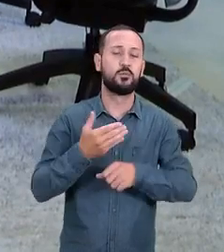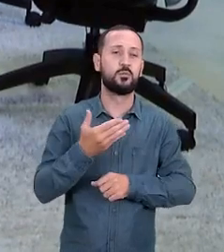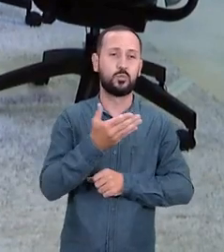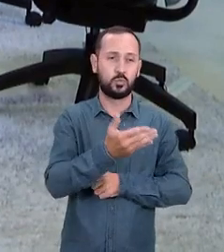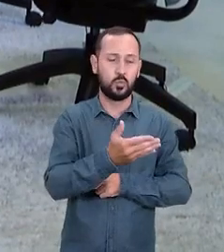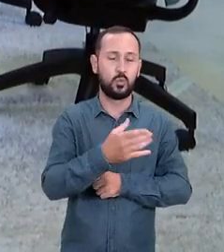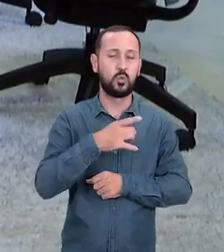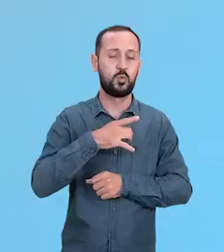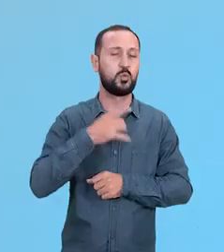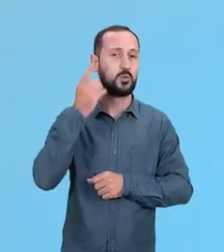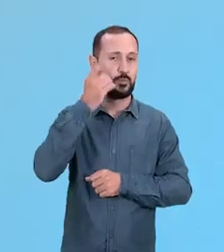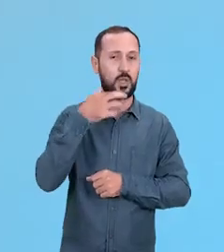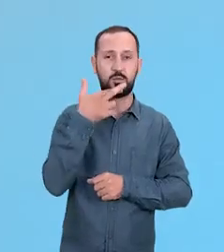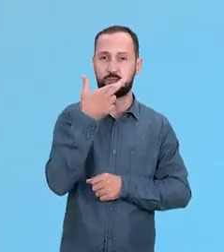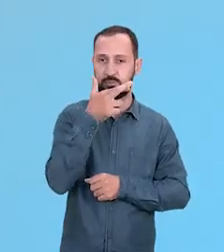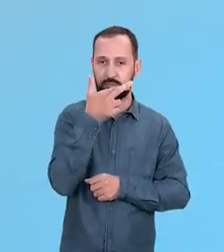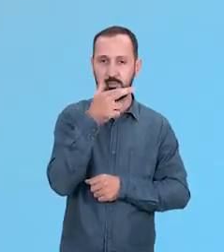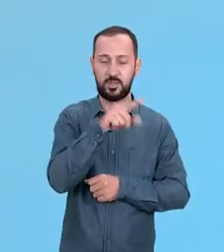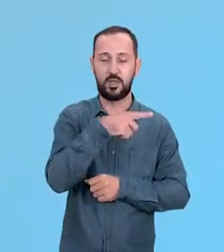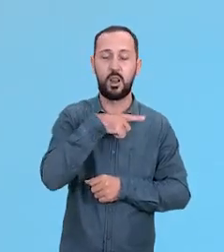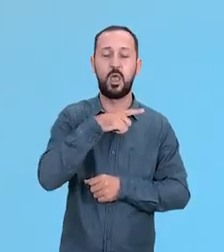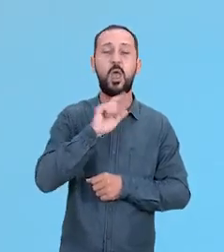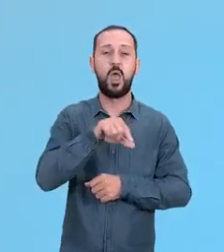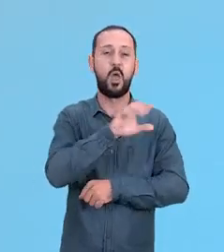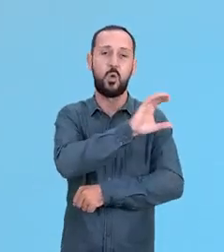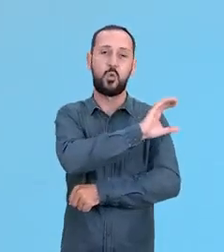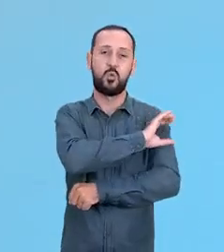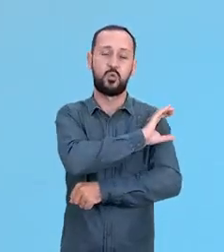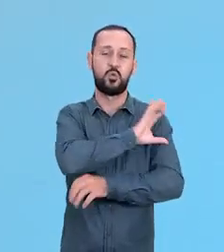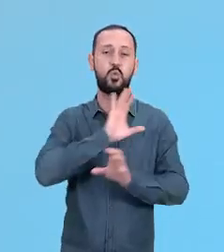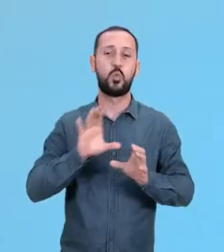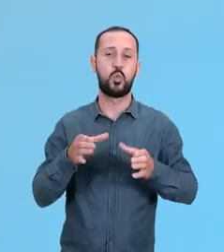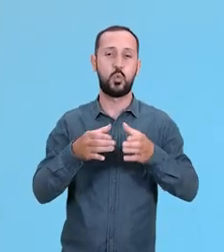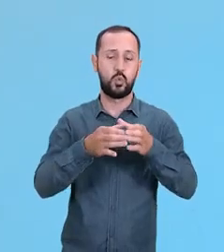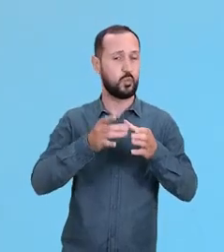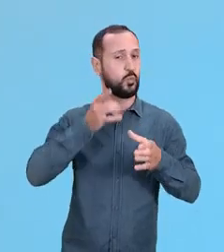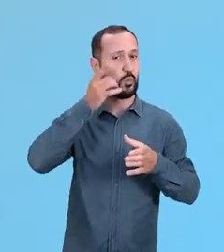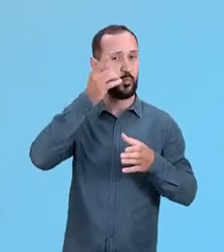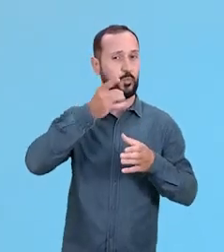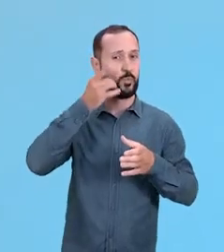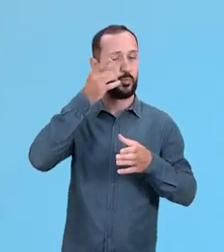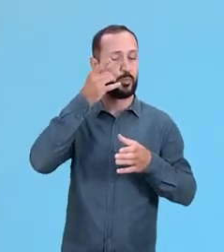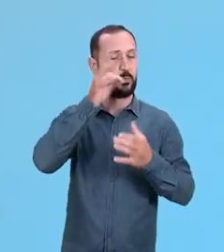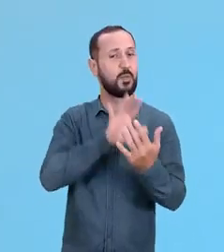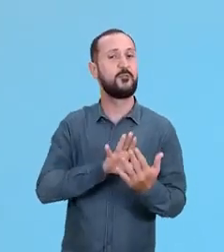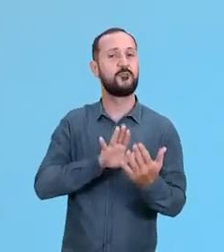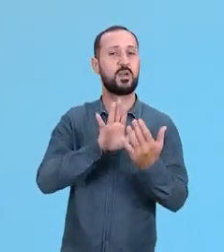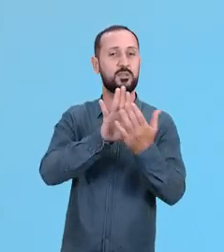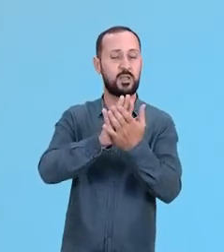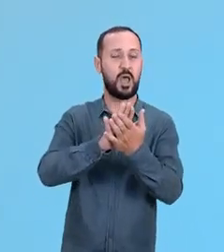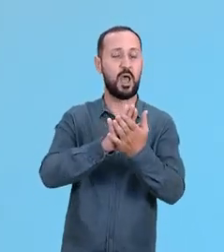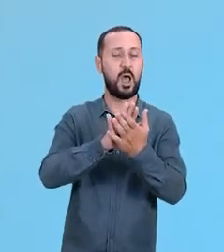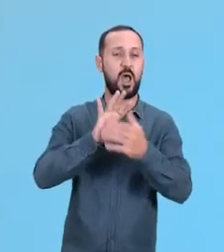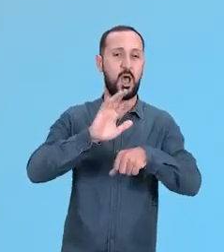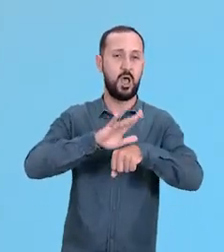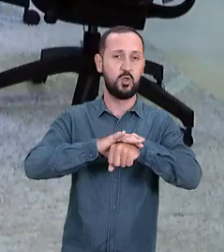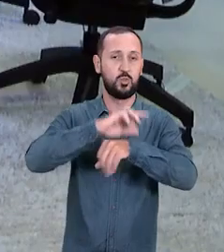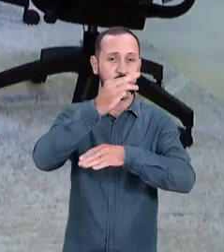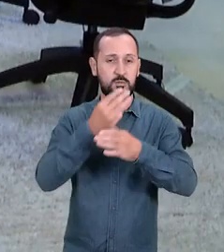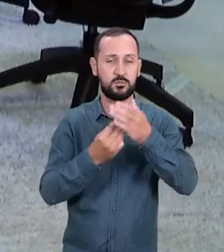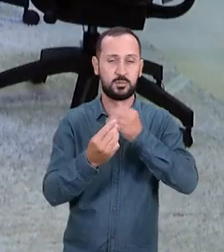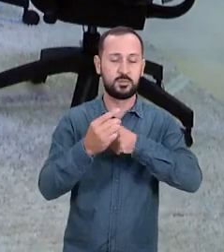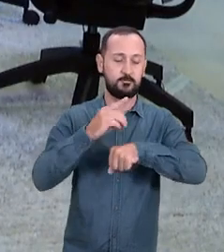nosso querido deputado Renato Câmara, que é coordenador da Frente Parlamentar de Enfrentamento à Tríplice